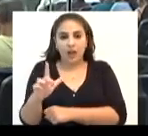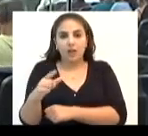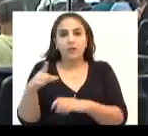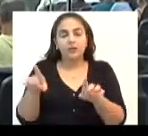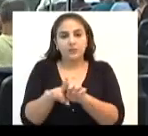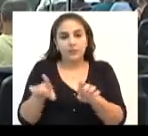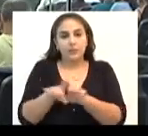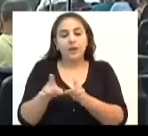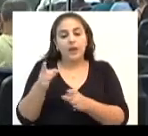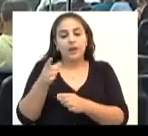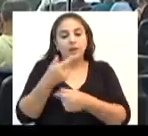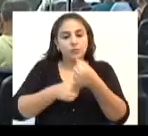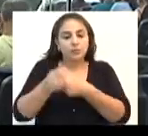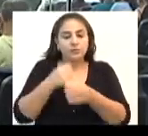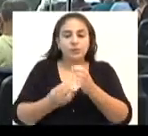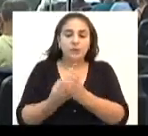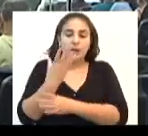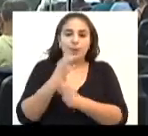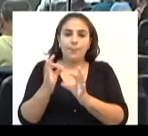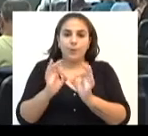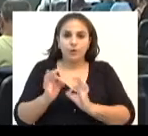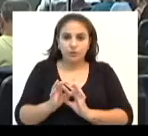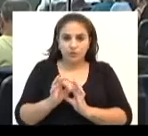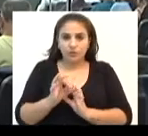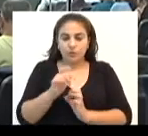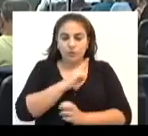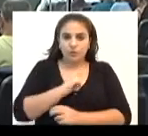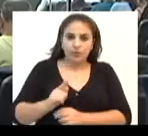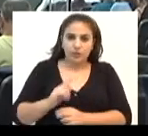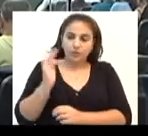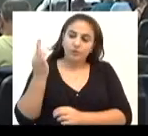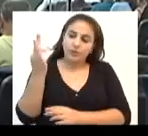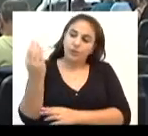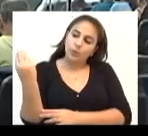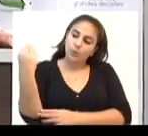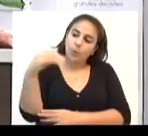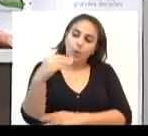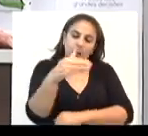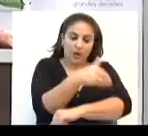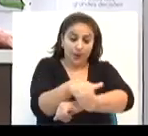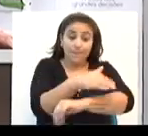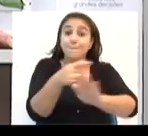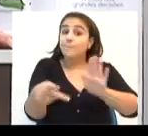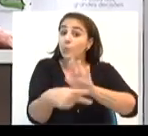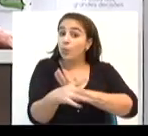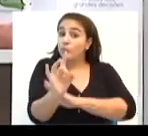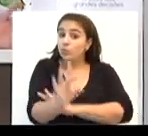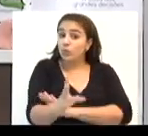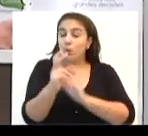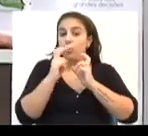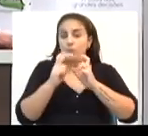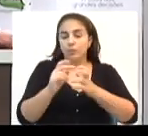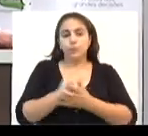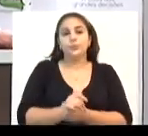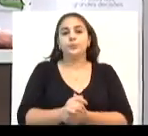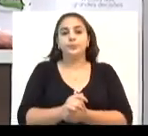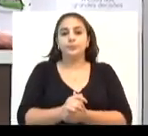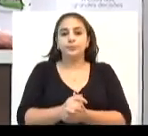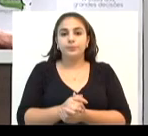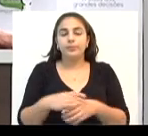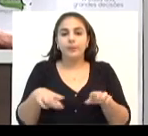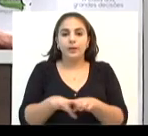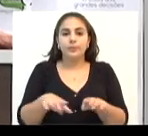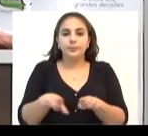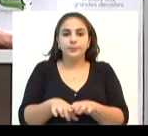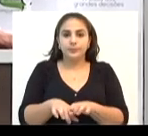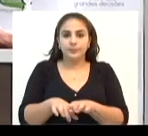criar projetos junto ao governo federal para a implantação do corredor de ônibus. Durante o discurso, o vereador também criticou